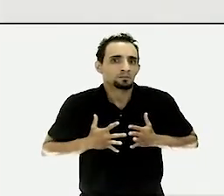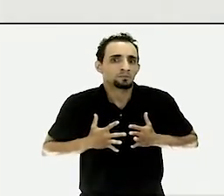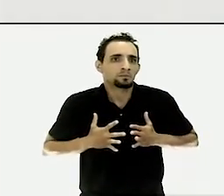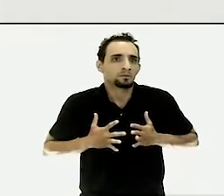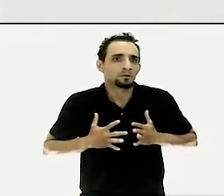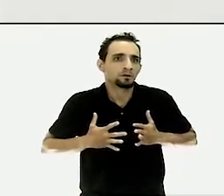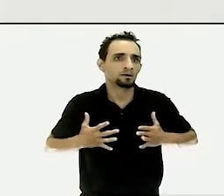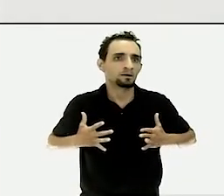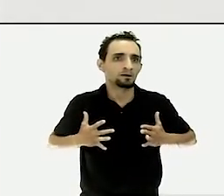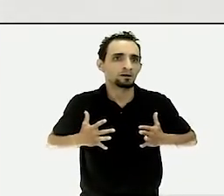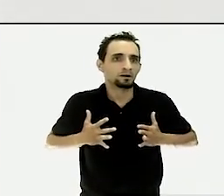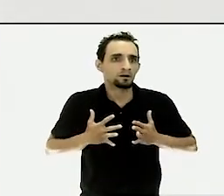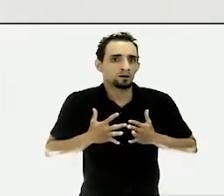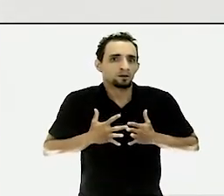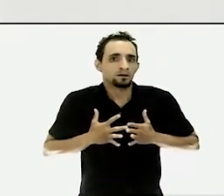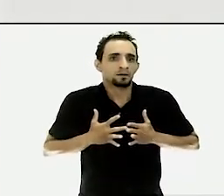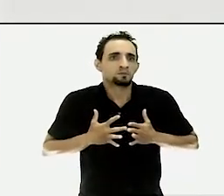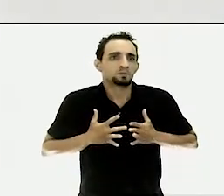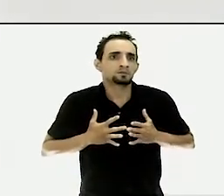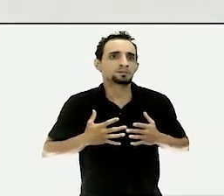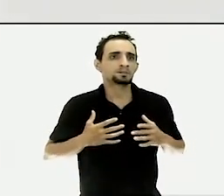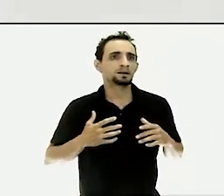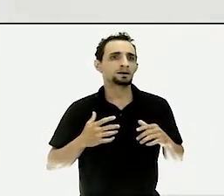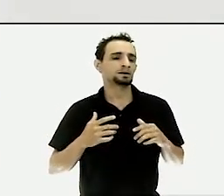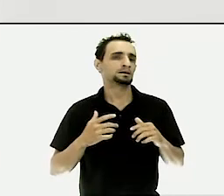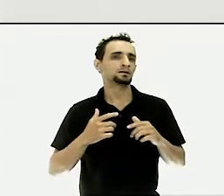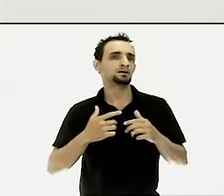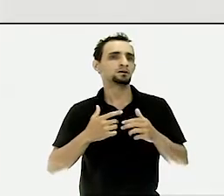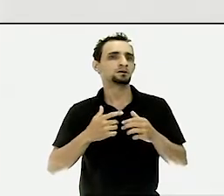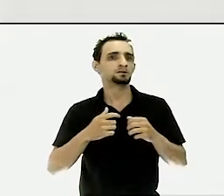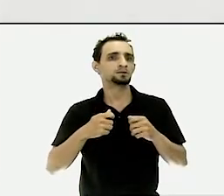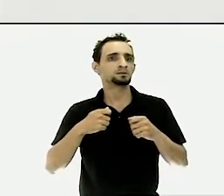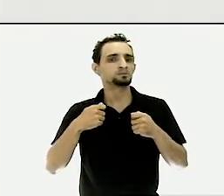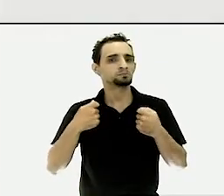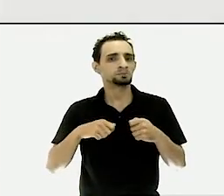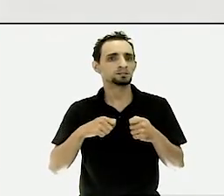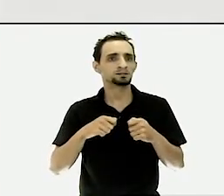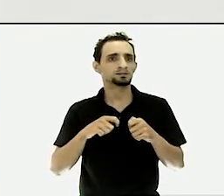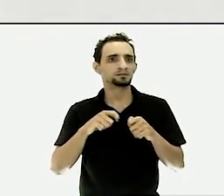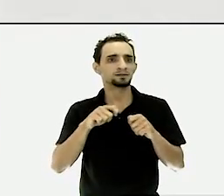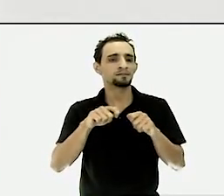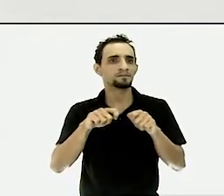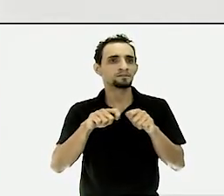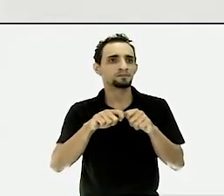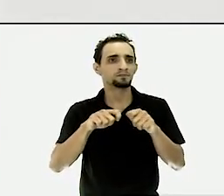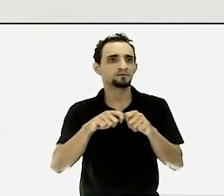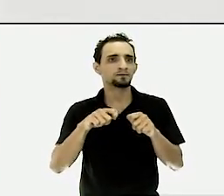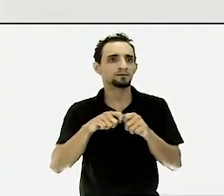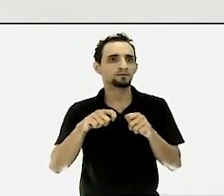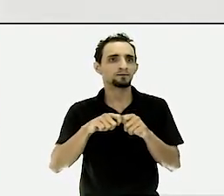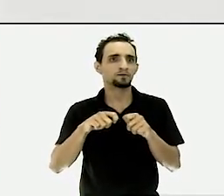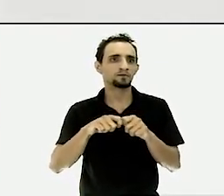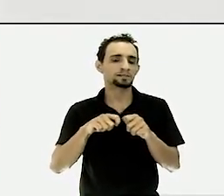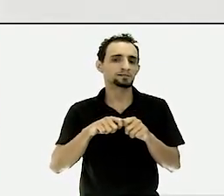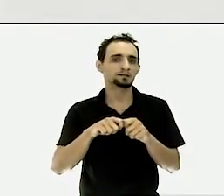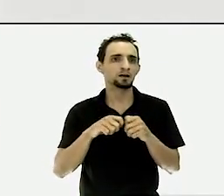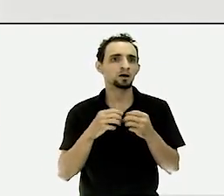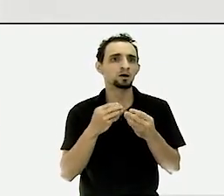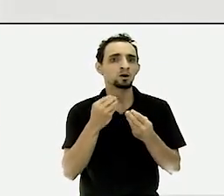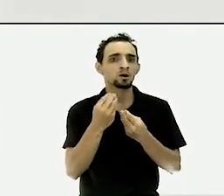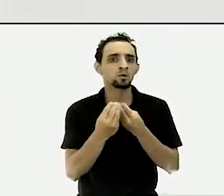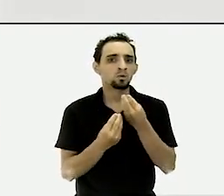apertar o seio da mulher, machucar a mulher. É feito em questão de segundos. Tem quase passar a fazer 400 mamografias a